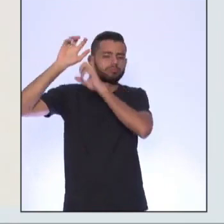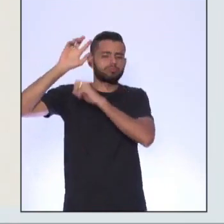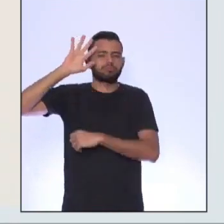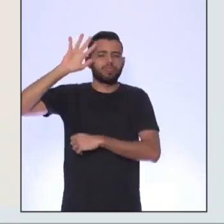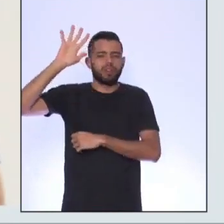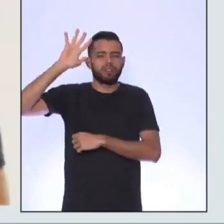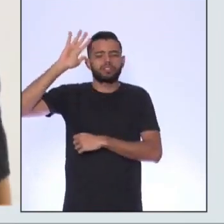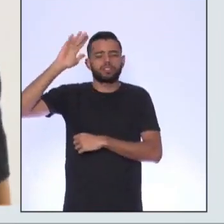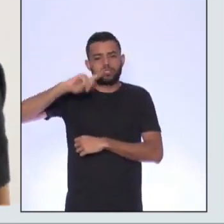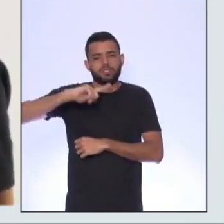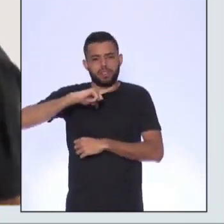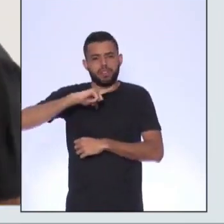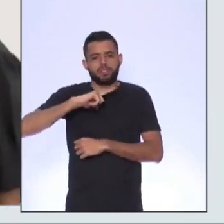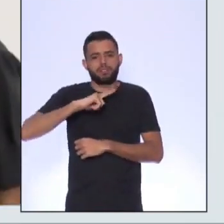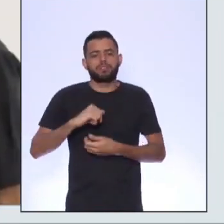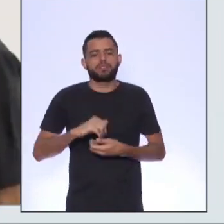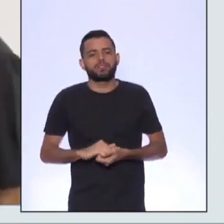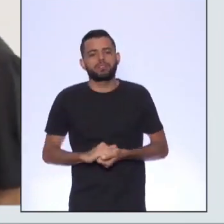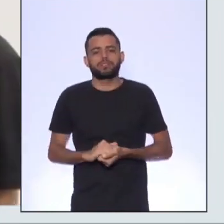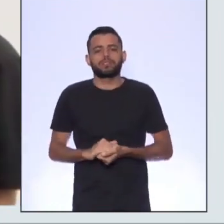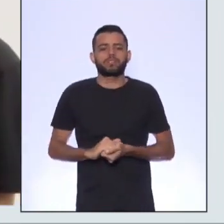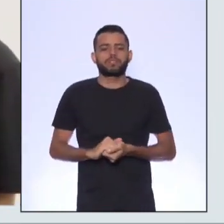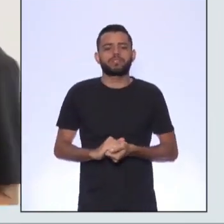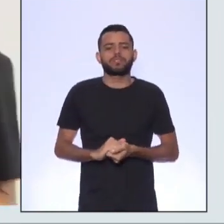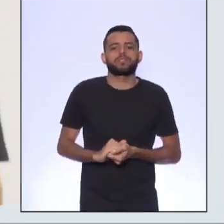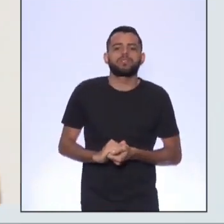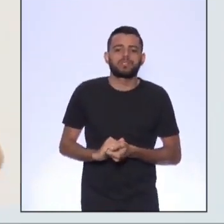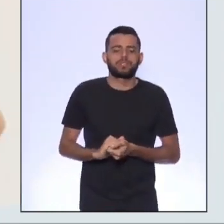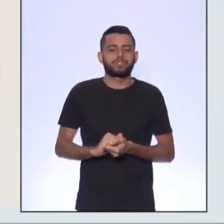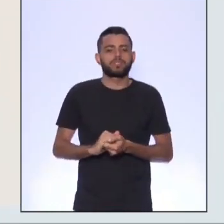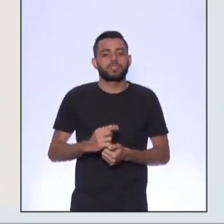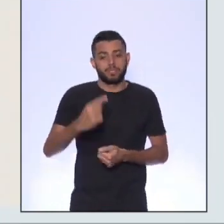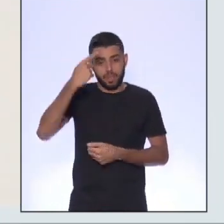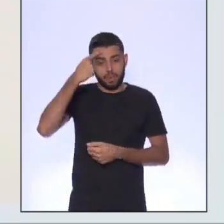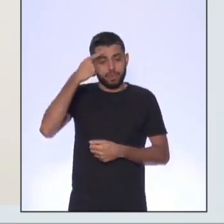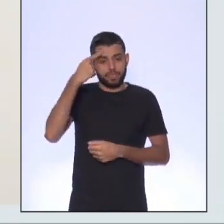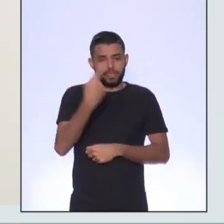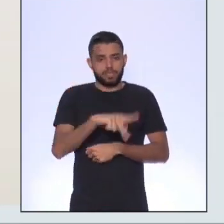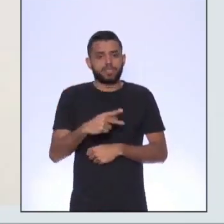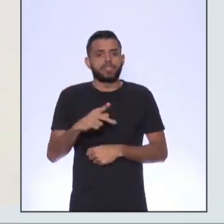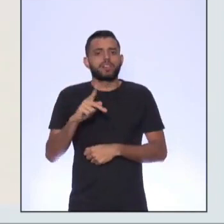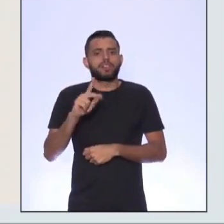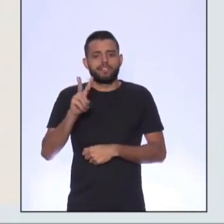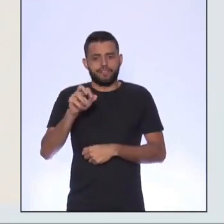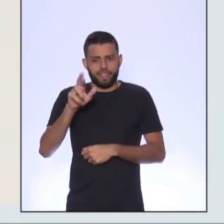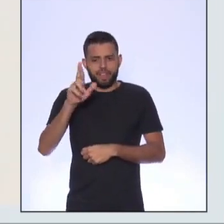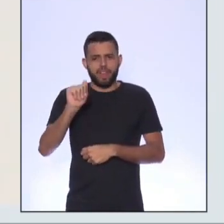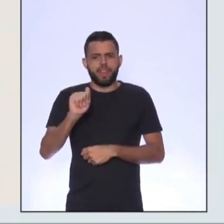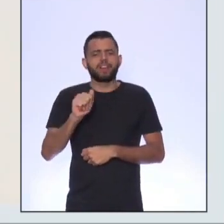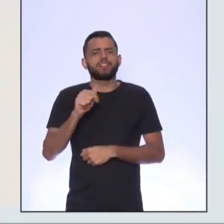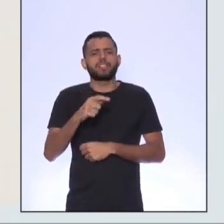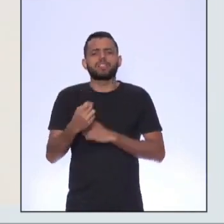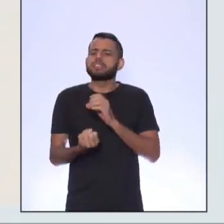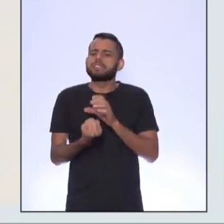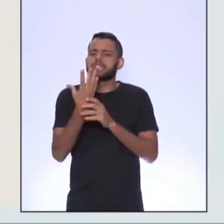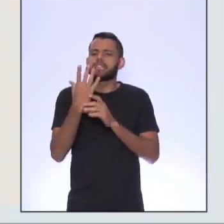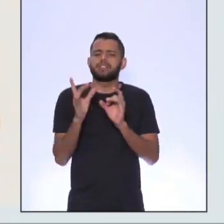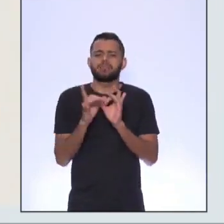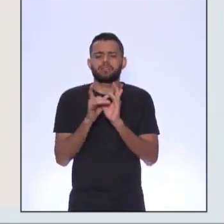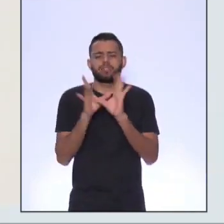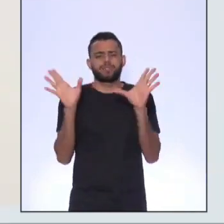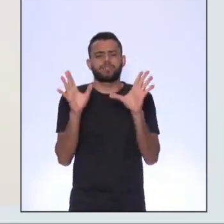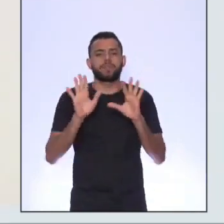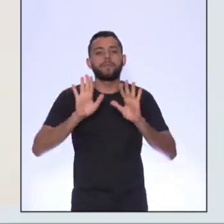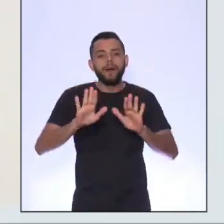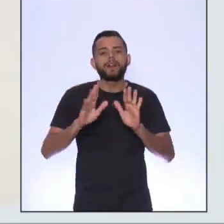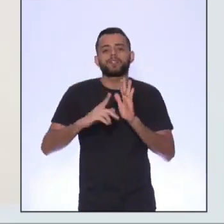da autora, né, da poeta Vera Lúcia aí, ela está criando isso livremente. Tá? Enquanto que o texto